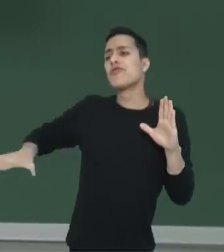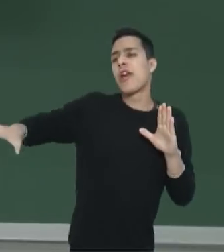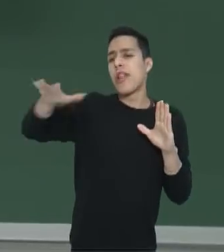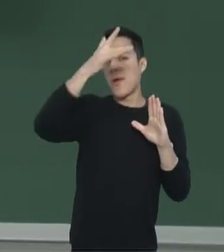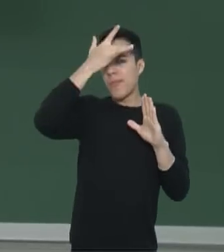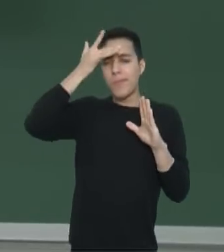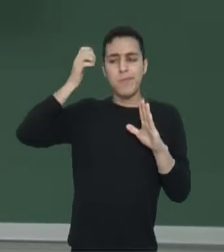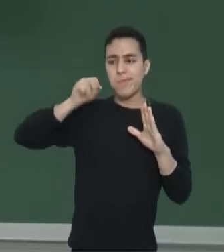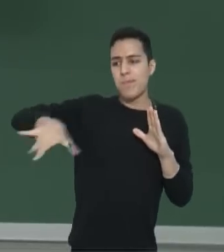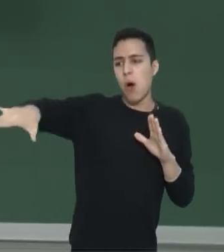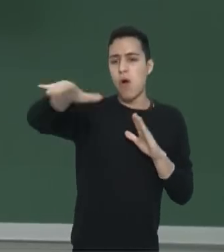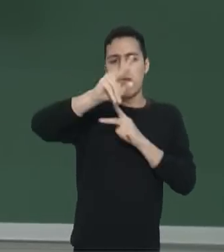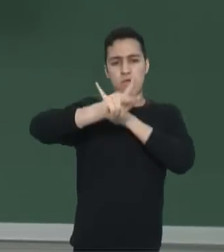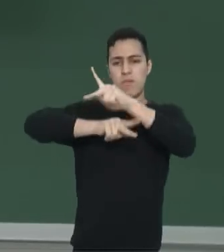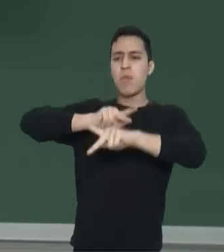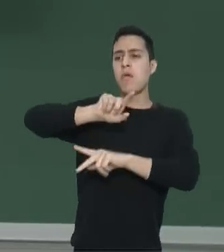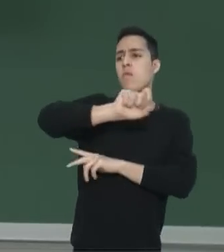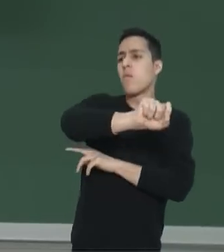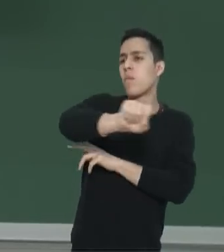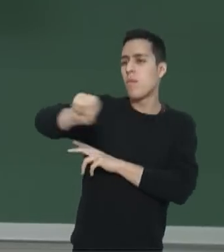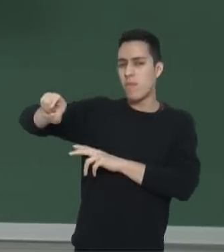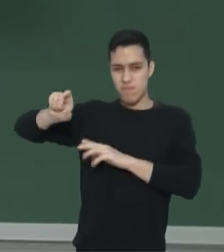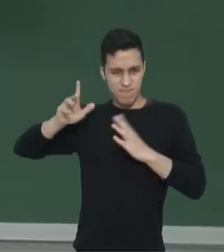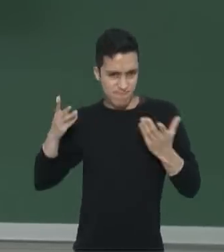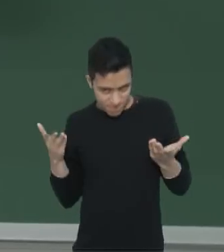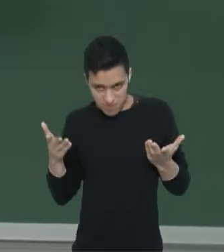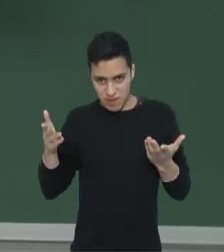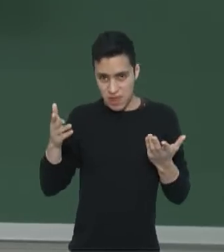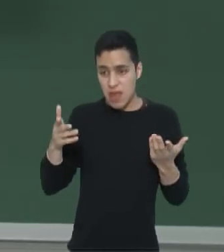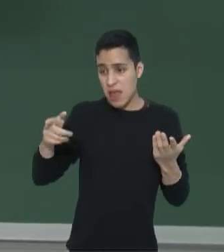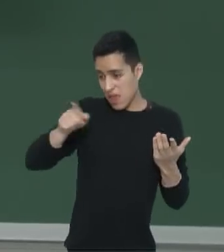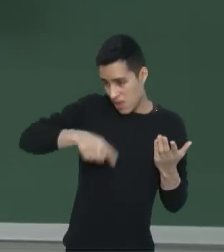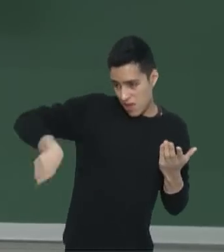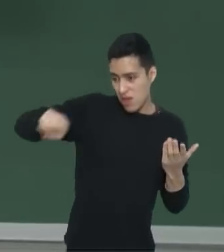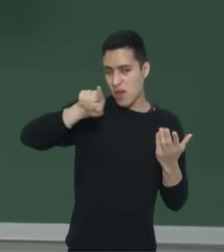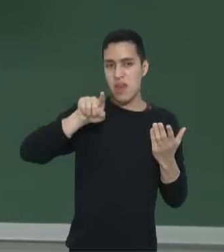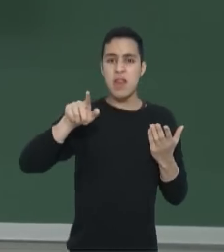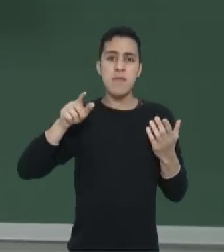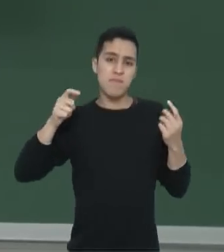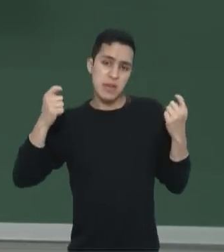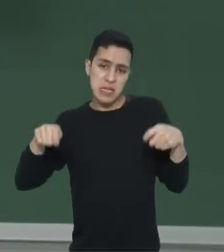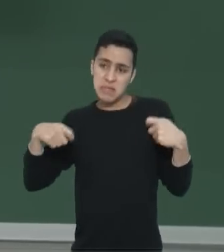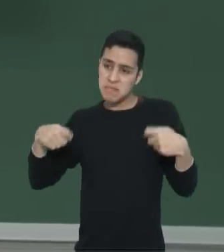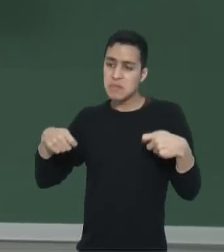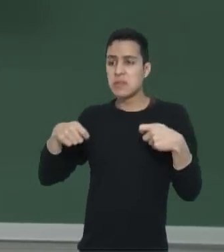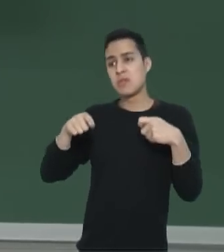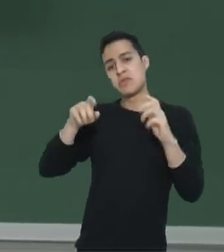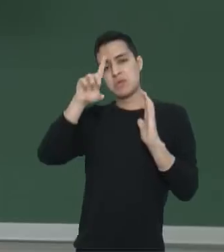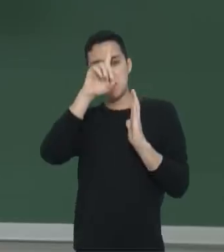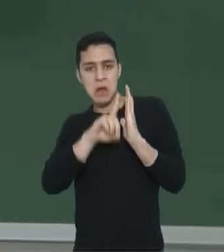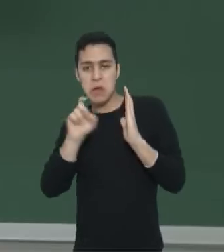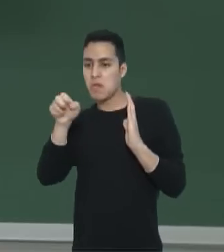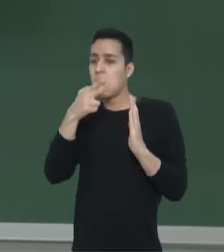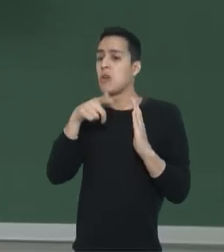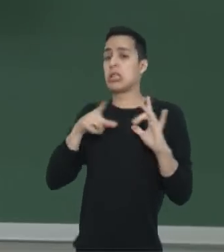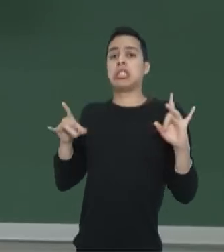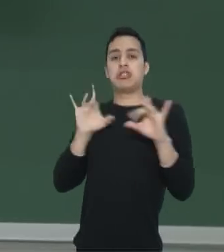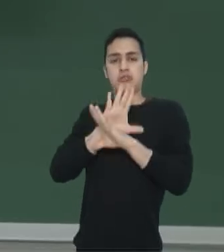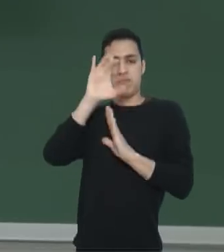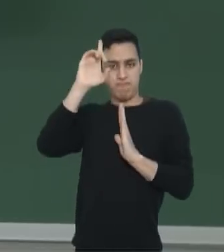para mencionar a população, as pessoas que devem tomar ou devem receber algum direito.